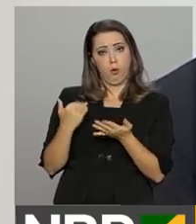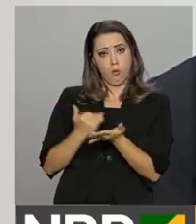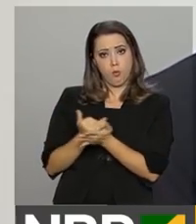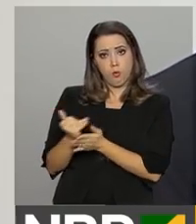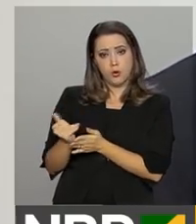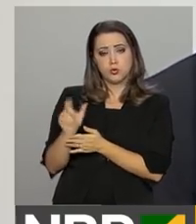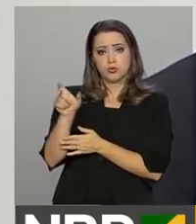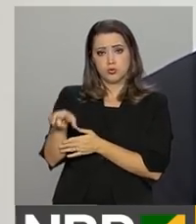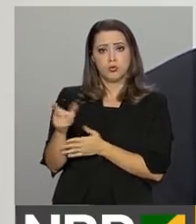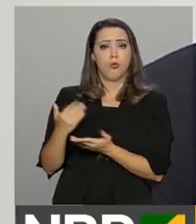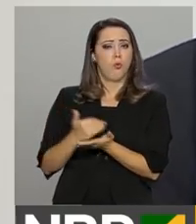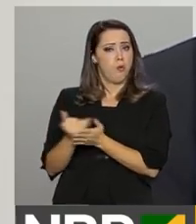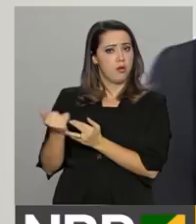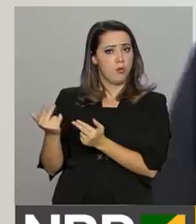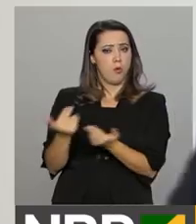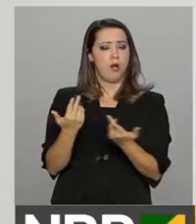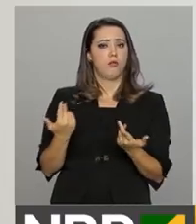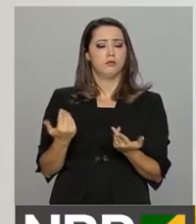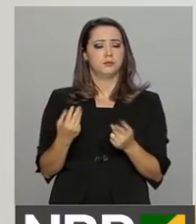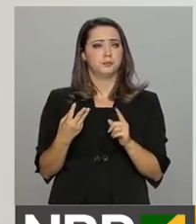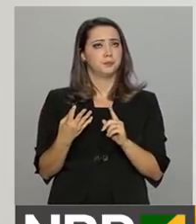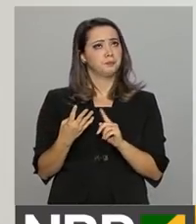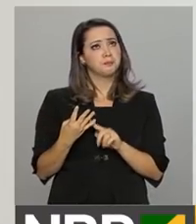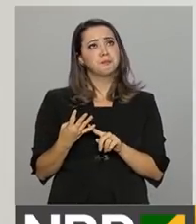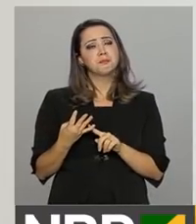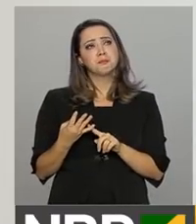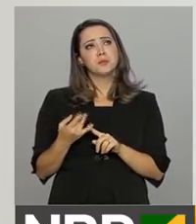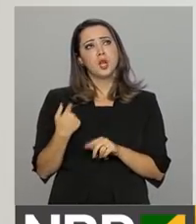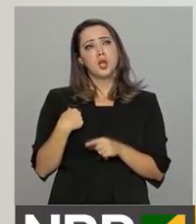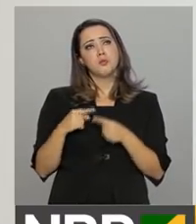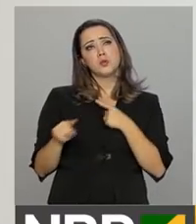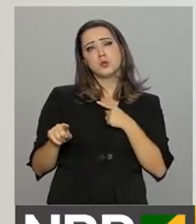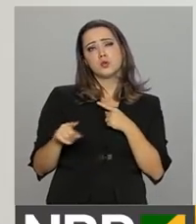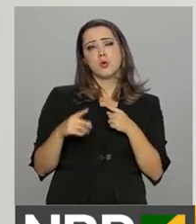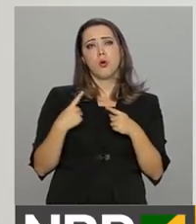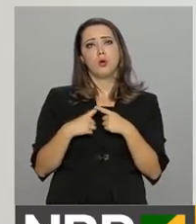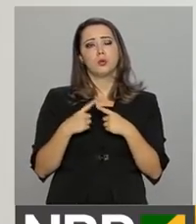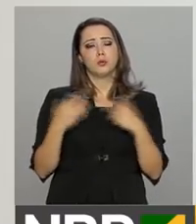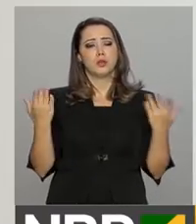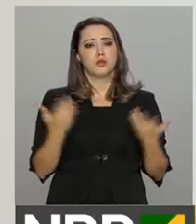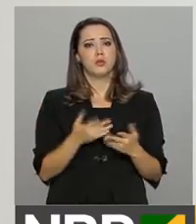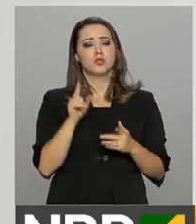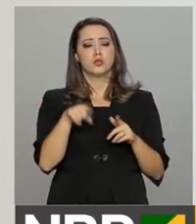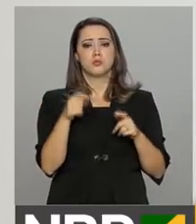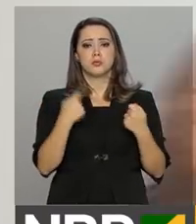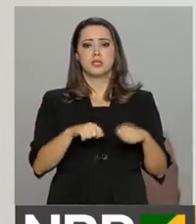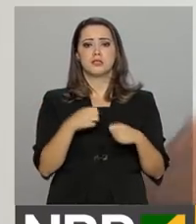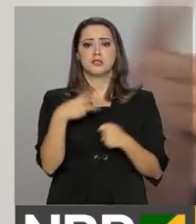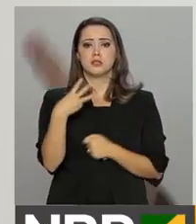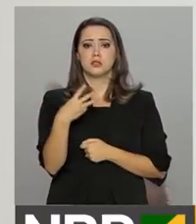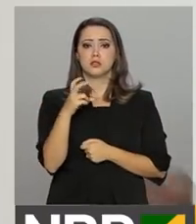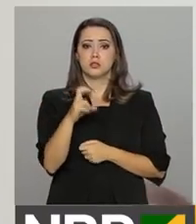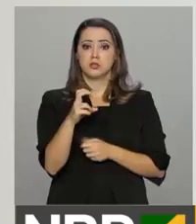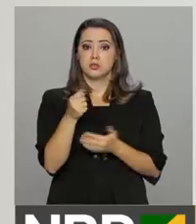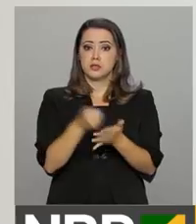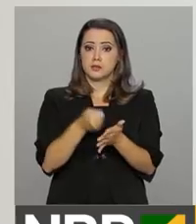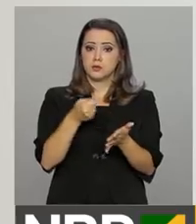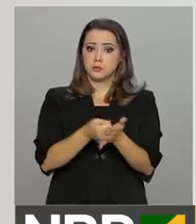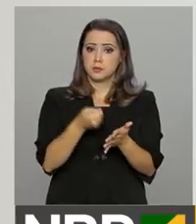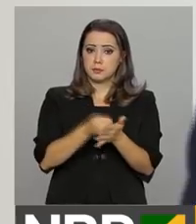estão eliminados não é bom ela eu não voto porque ainda hoje são necessários 35 anos de contribuição